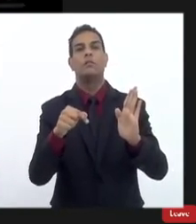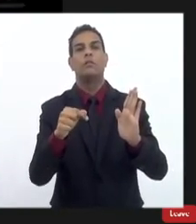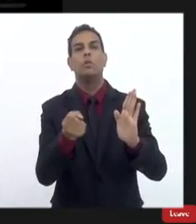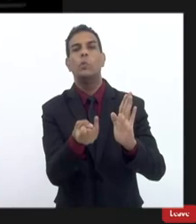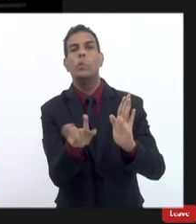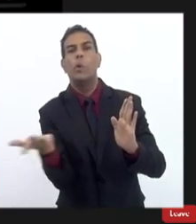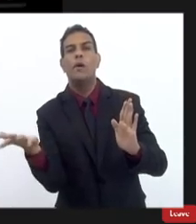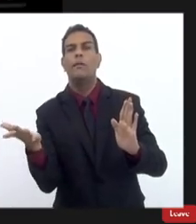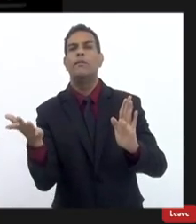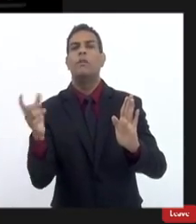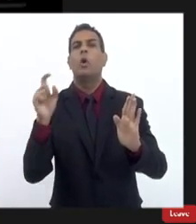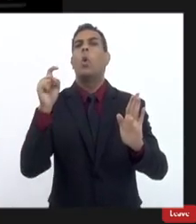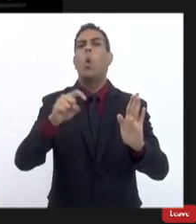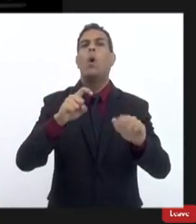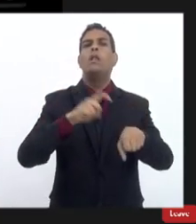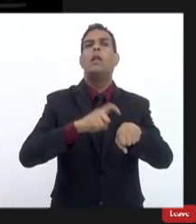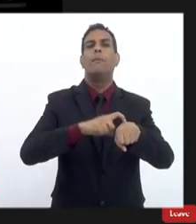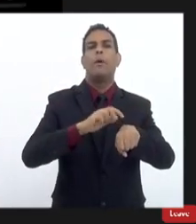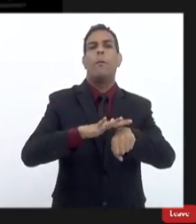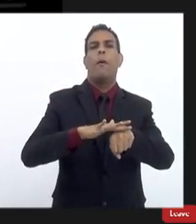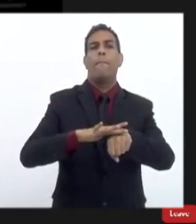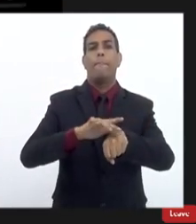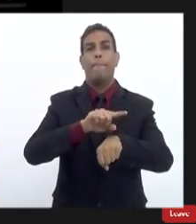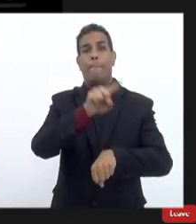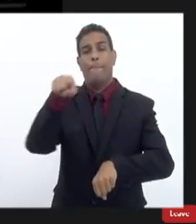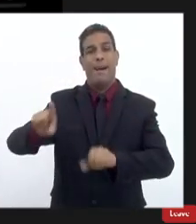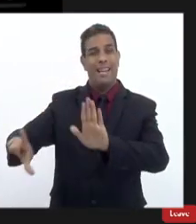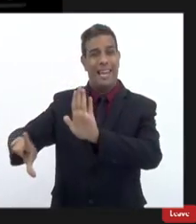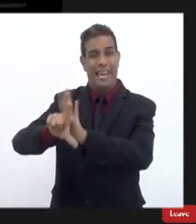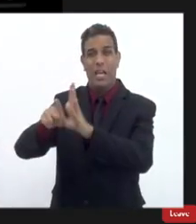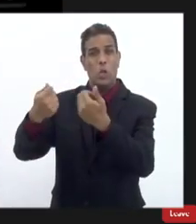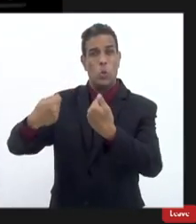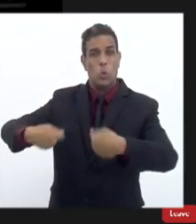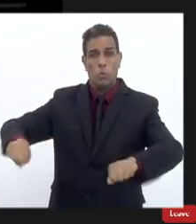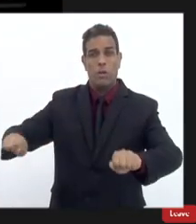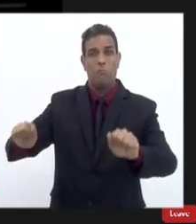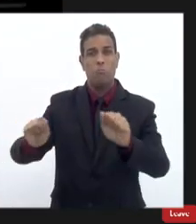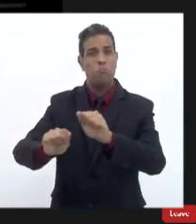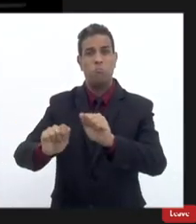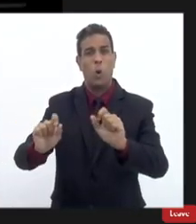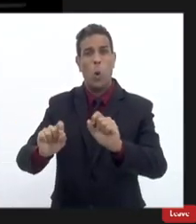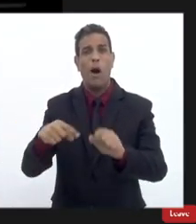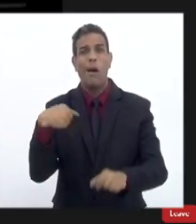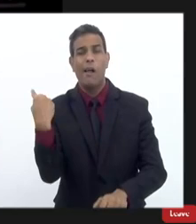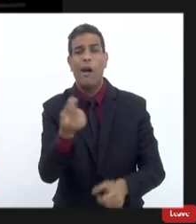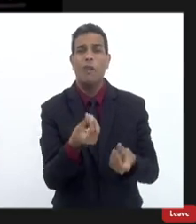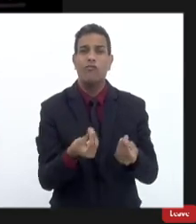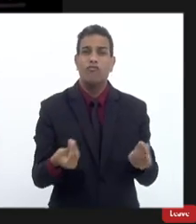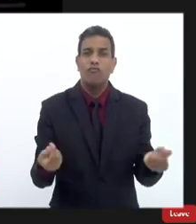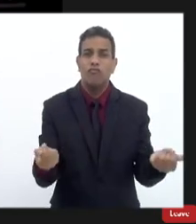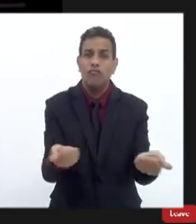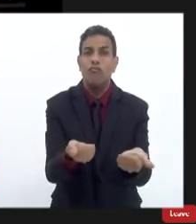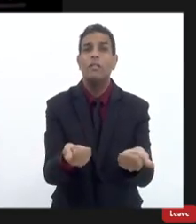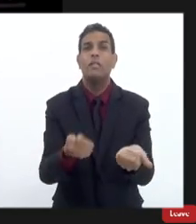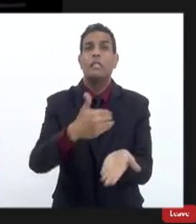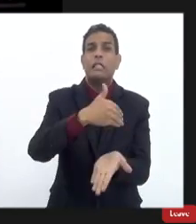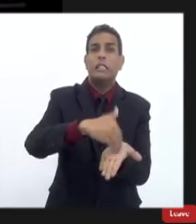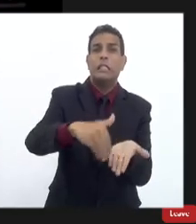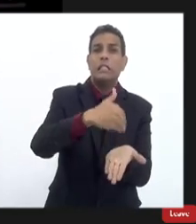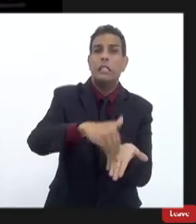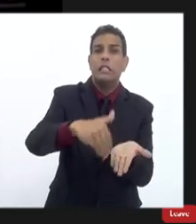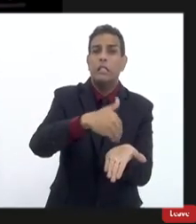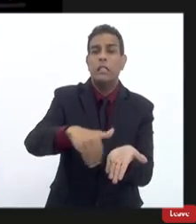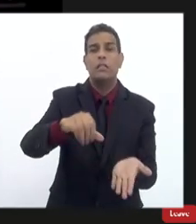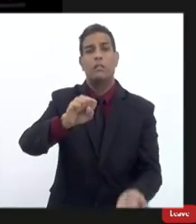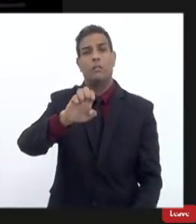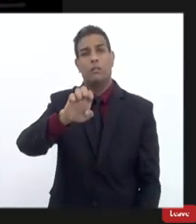comorbidade. Bom, a lei não exige nada disso, e aí nós queremos aí uma sensibilidade da Secretaria,